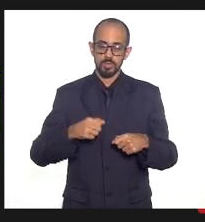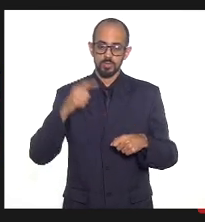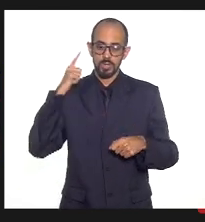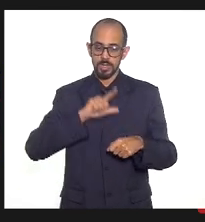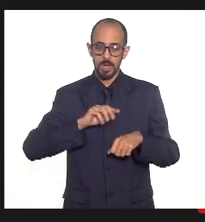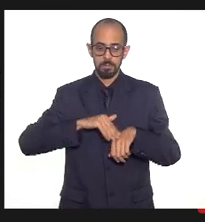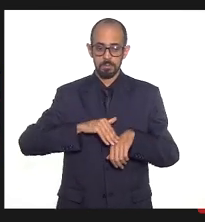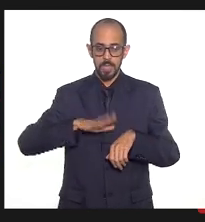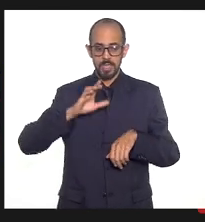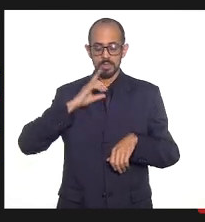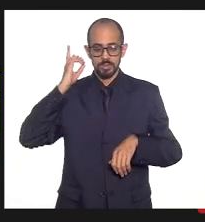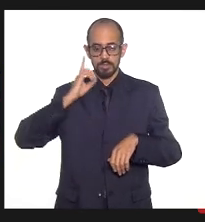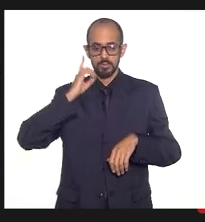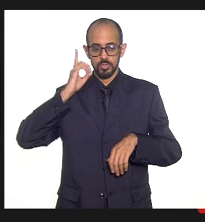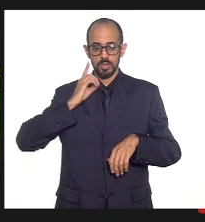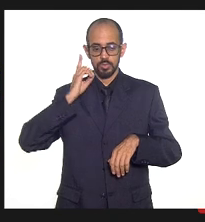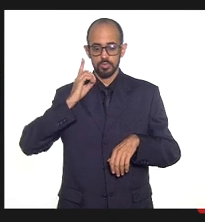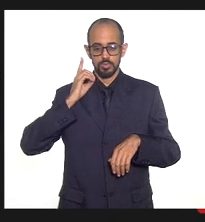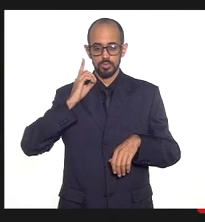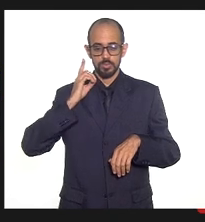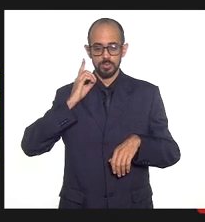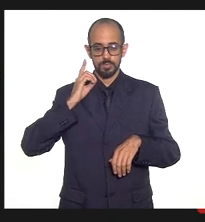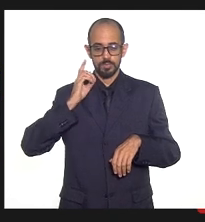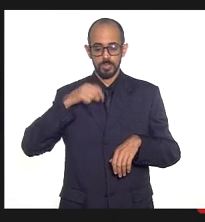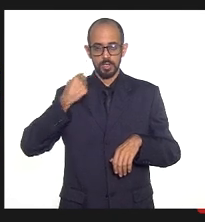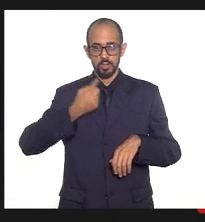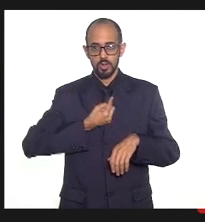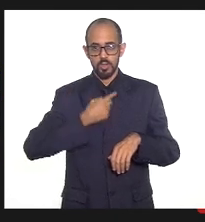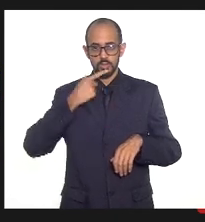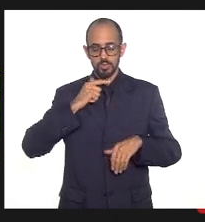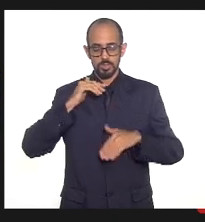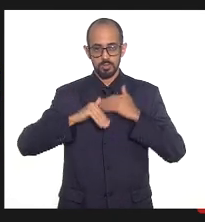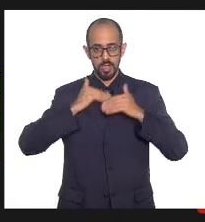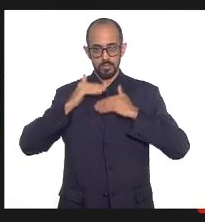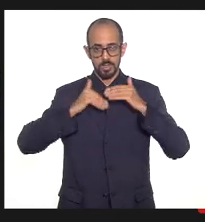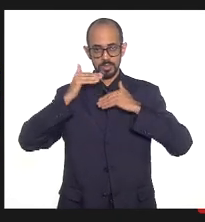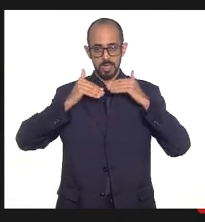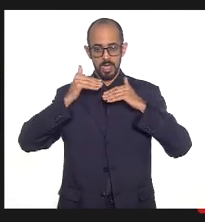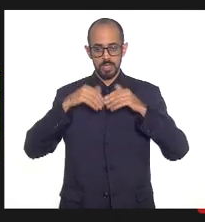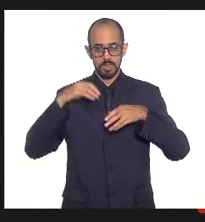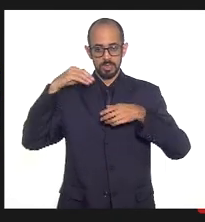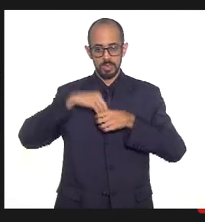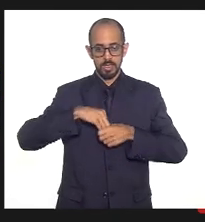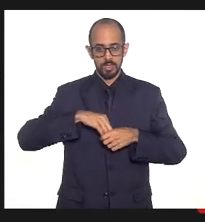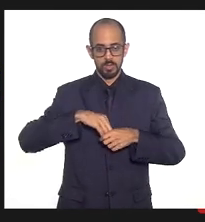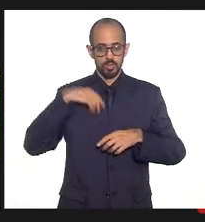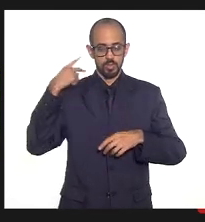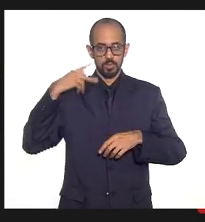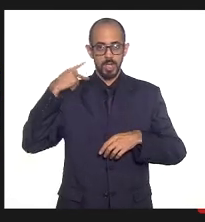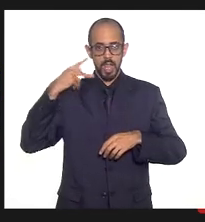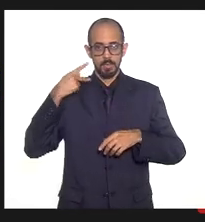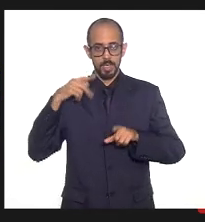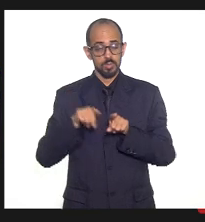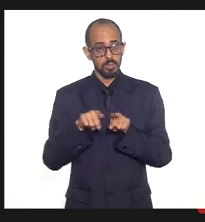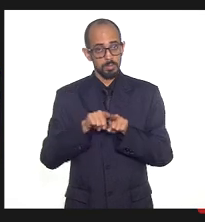né? É para a gente conseguir avançar por dentro do parlamento e por fora do